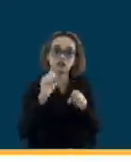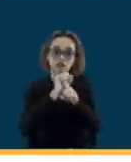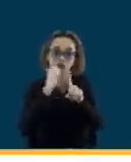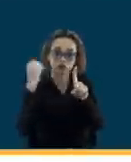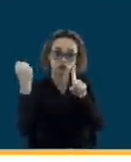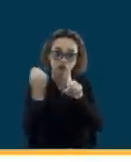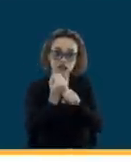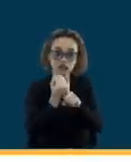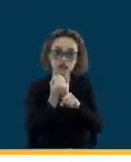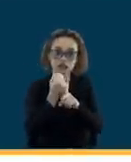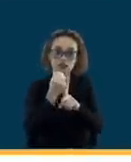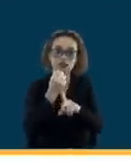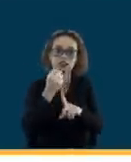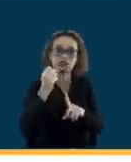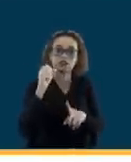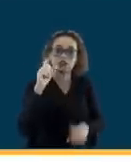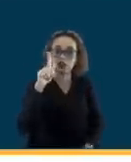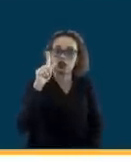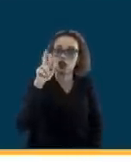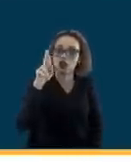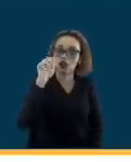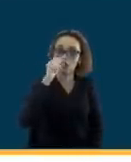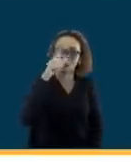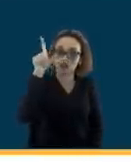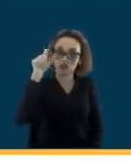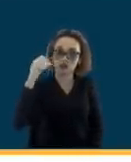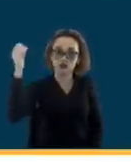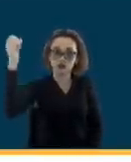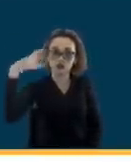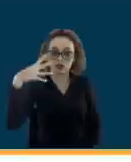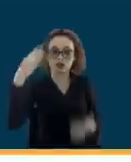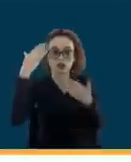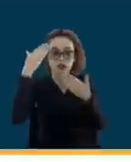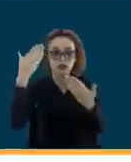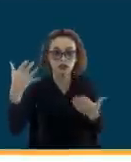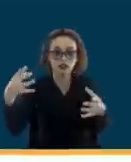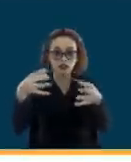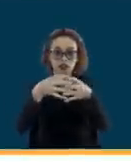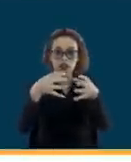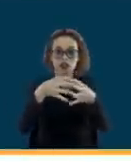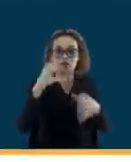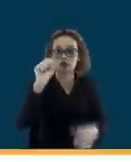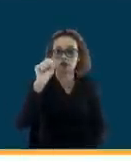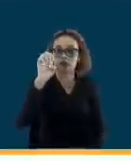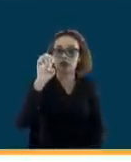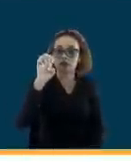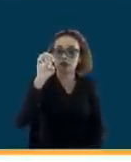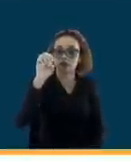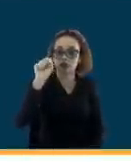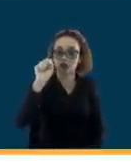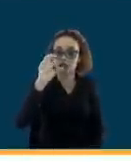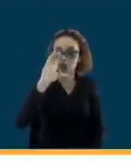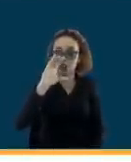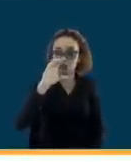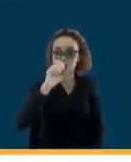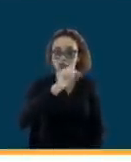do Ponto de Cultura Grande Luz e Griot. Agradecer toda a equipe do SESC, toda a equipe do SENAC, da FEComércio, trabalhou intensamente